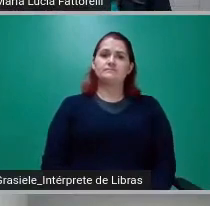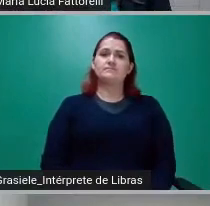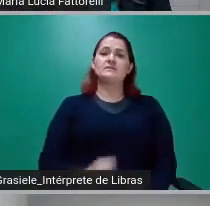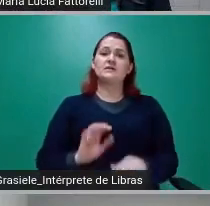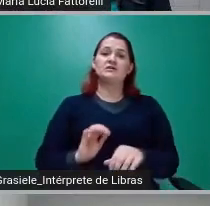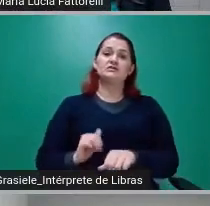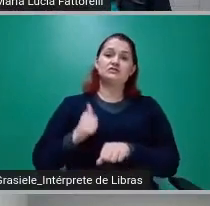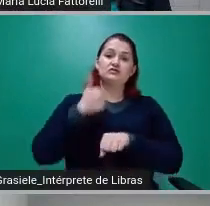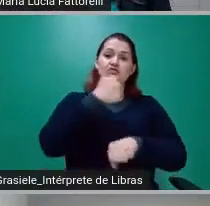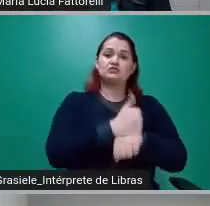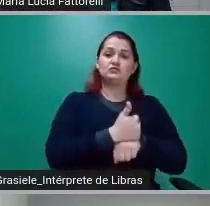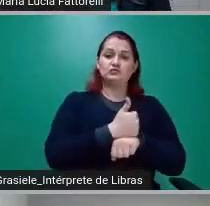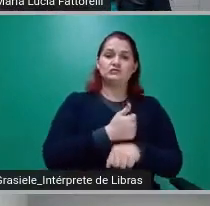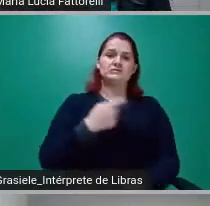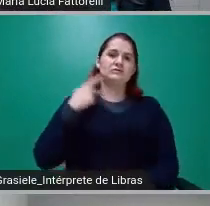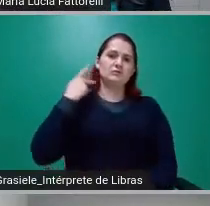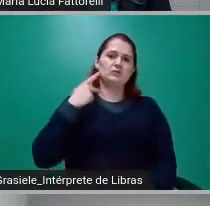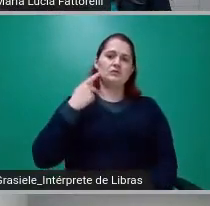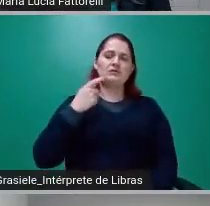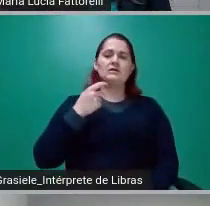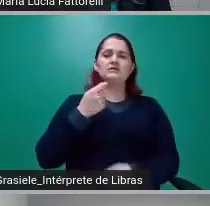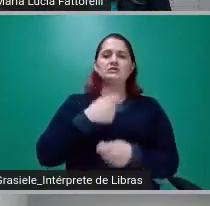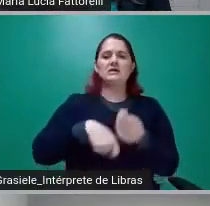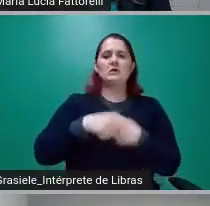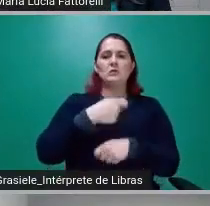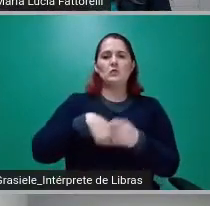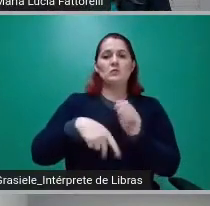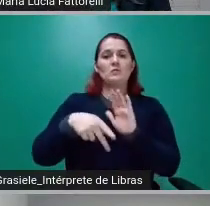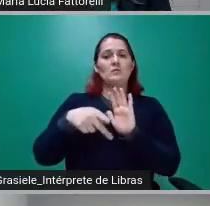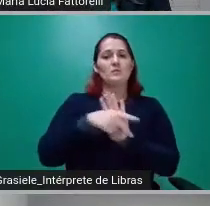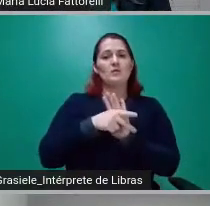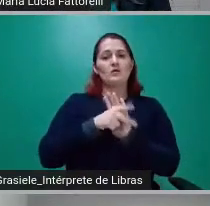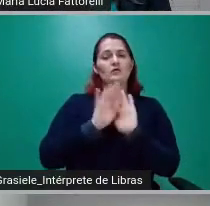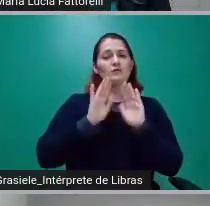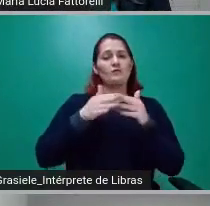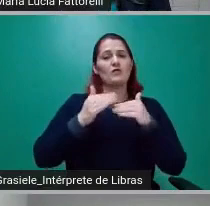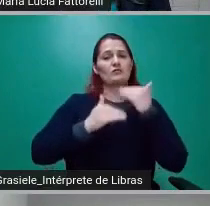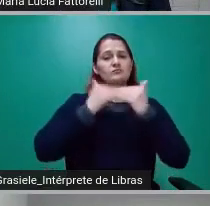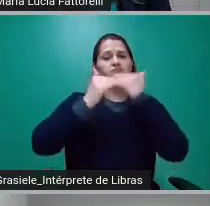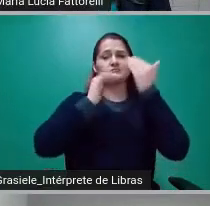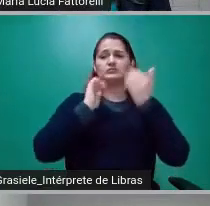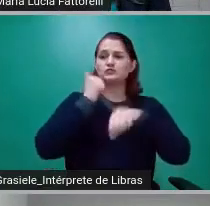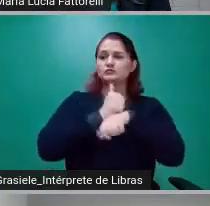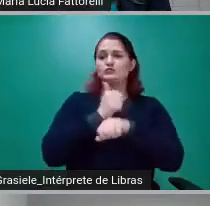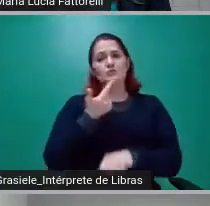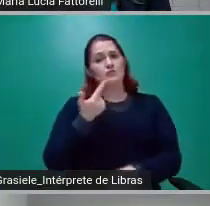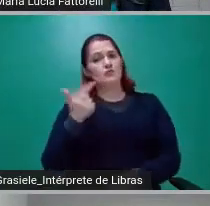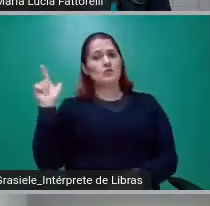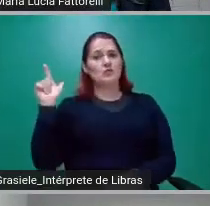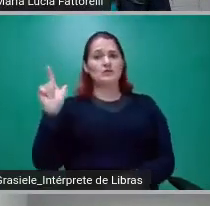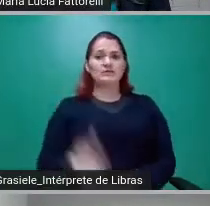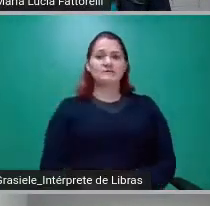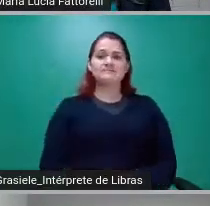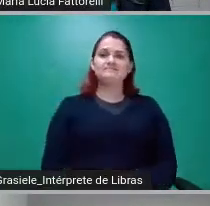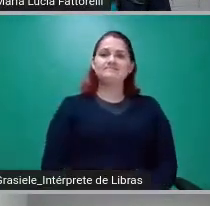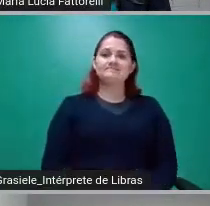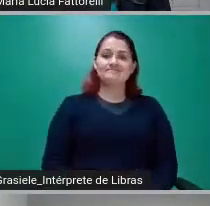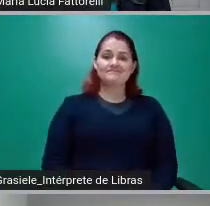Substituição de políticas econômicas voltadas para o desenvolvimento por